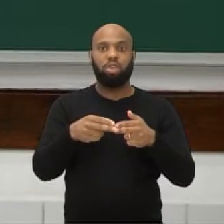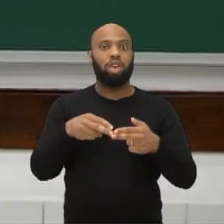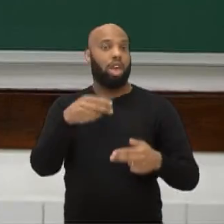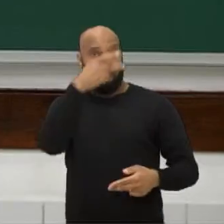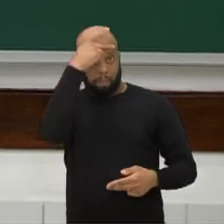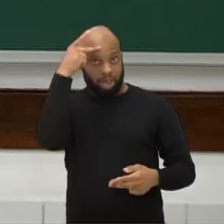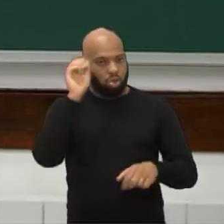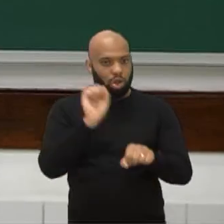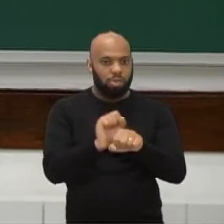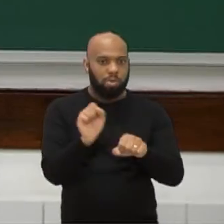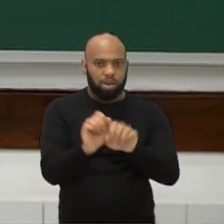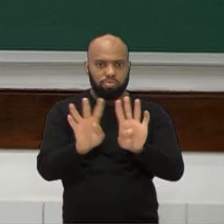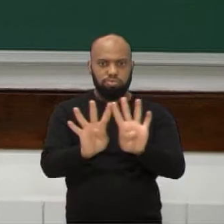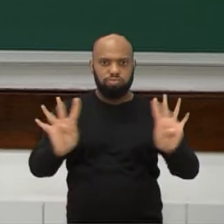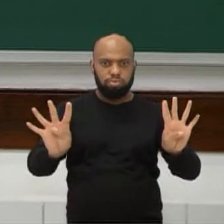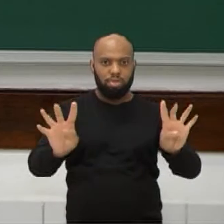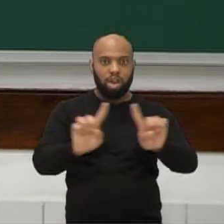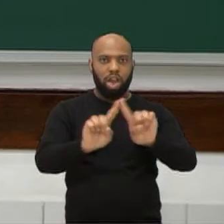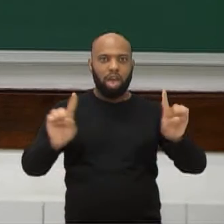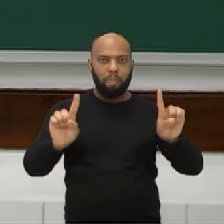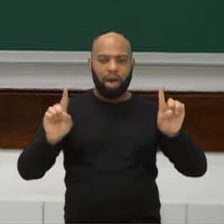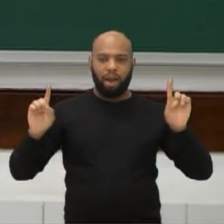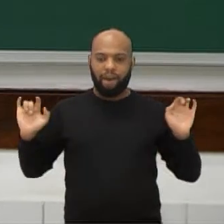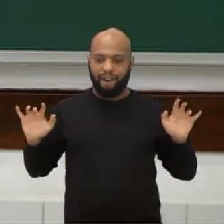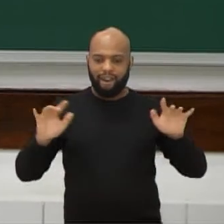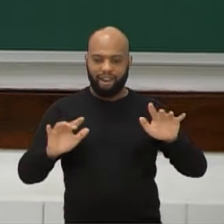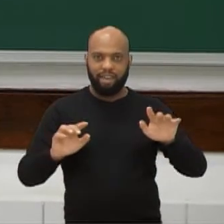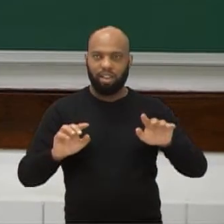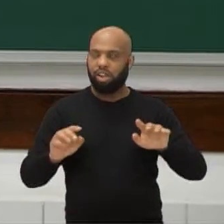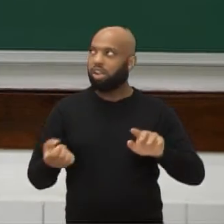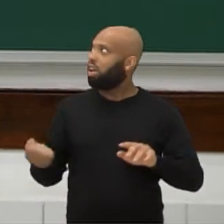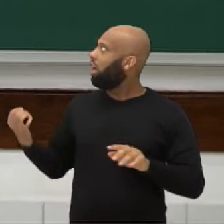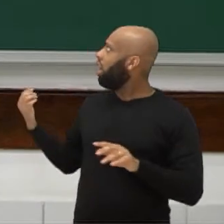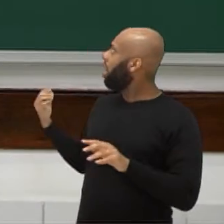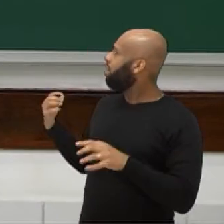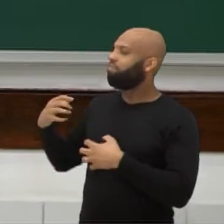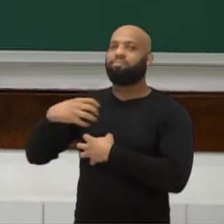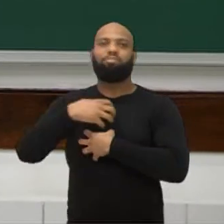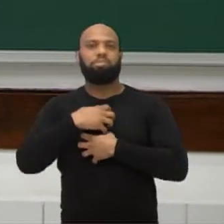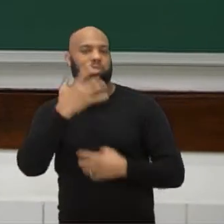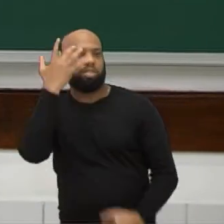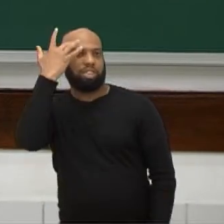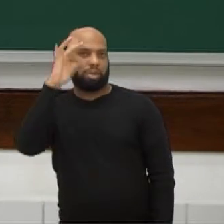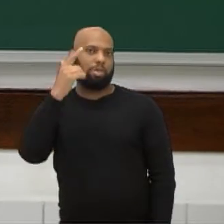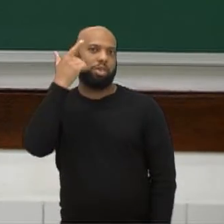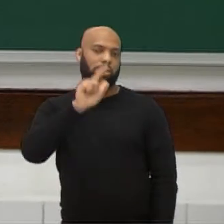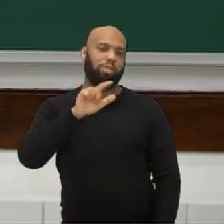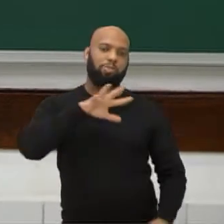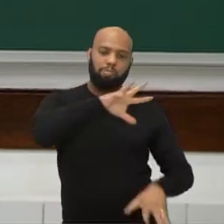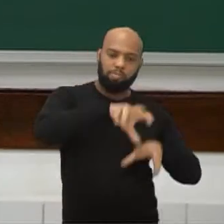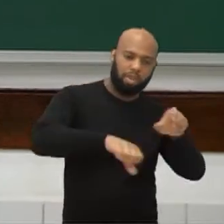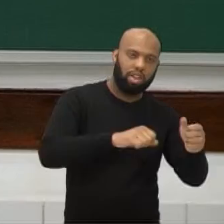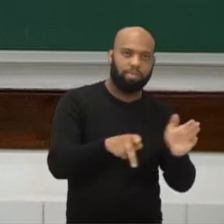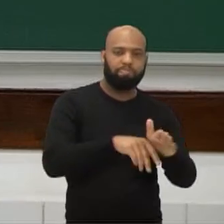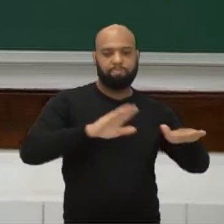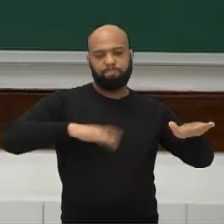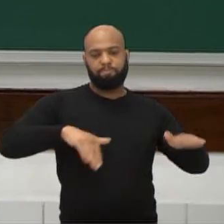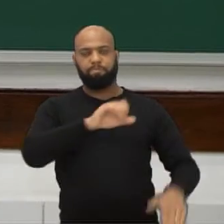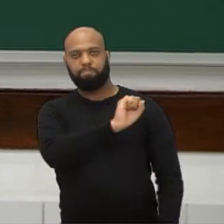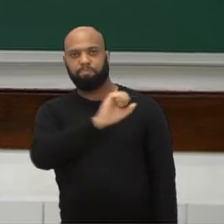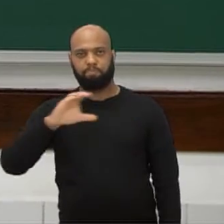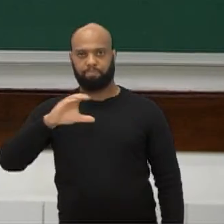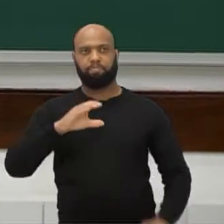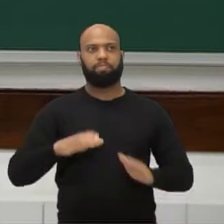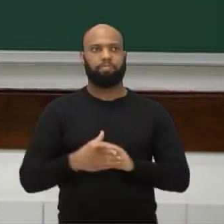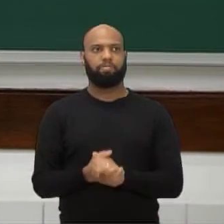pelos farroupilhas, sob a liderança naquele contexto de Giuseppe Garibaldi, para conquistar o litoral catarinense ali.